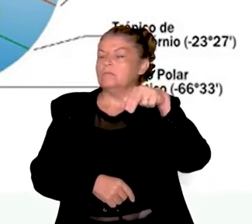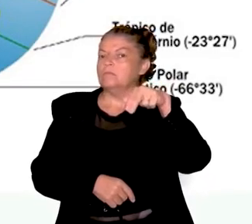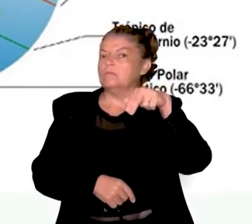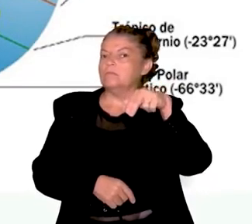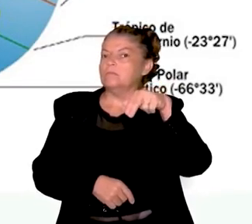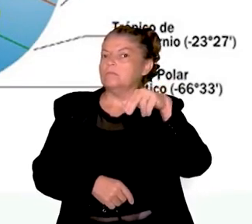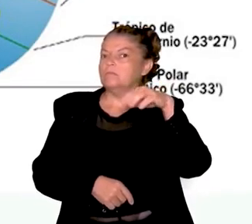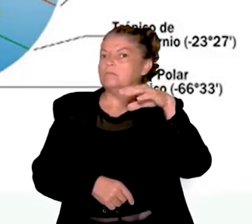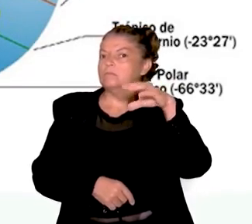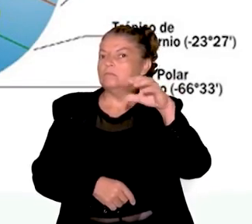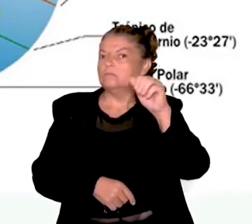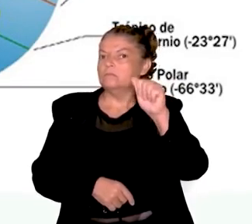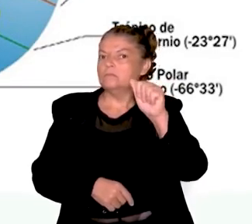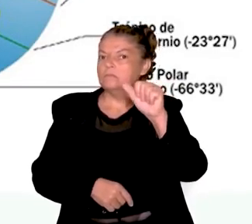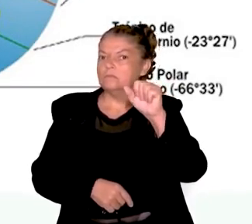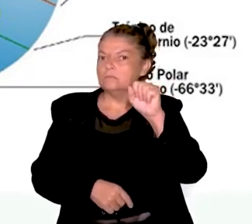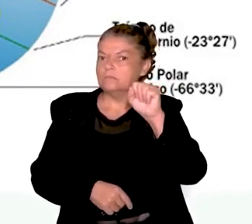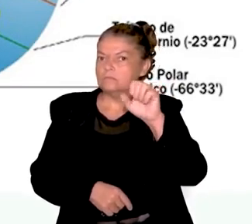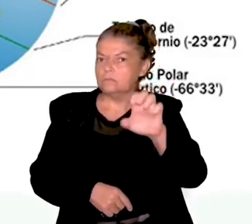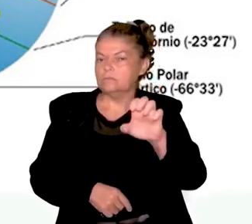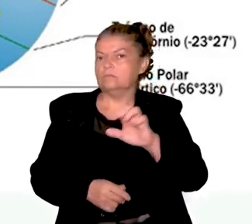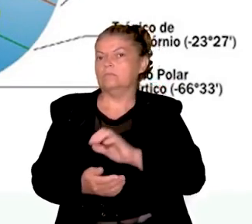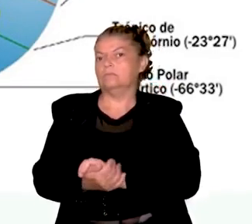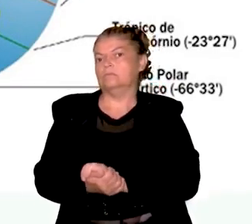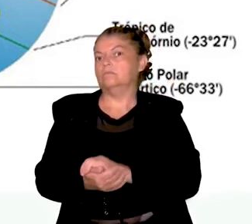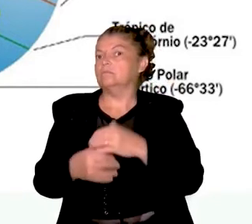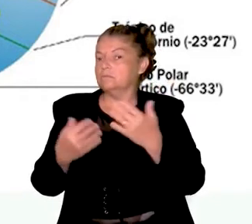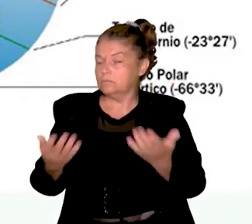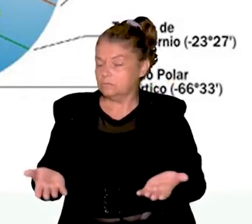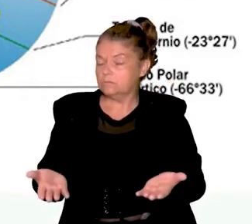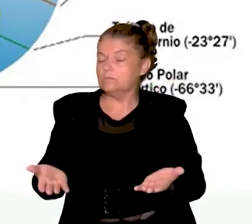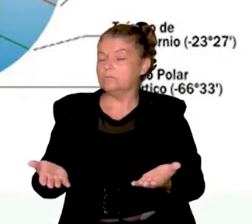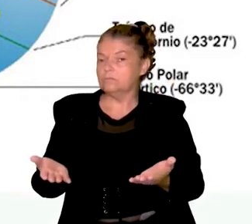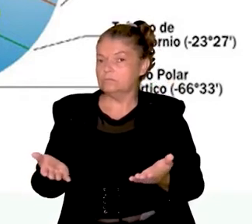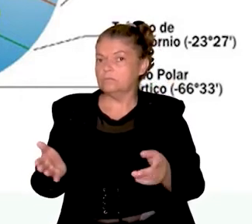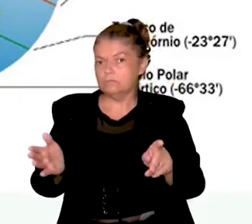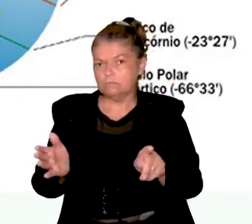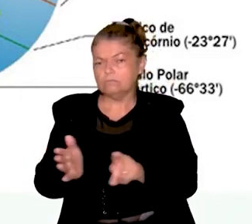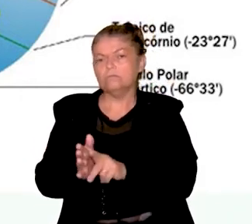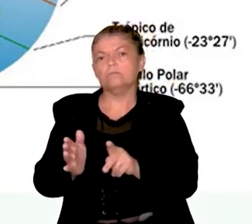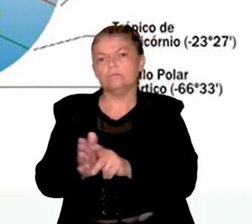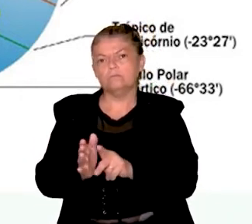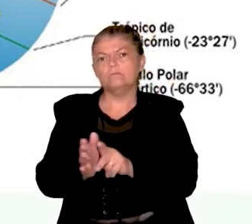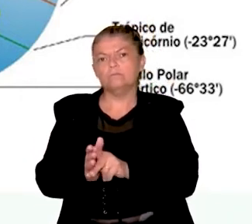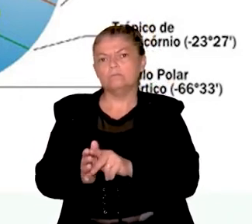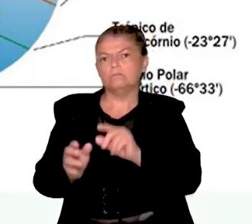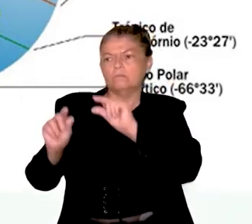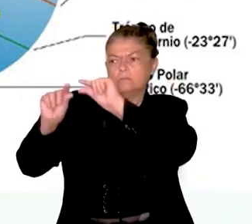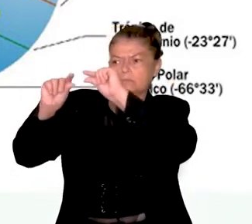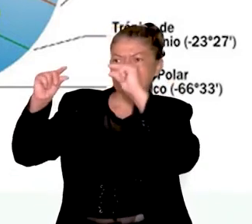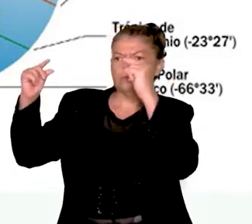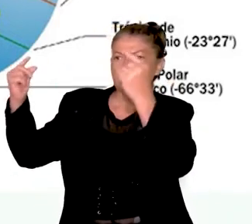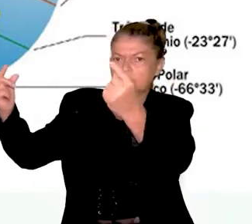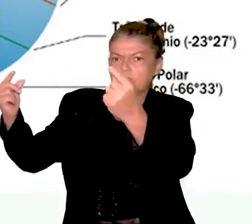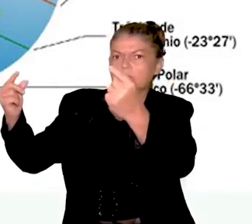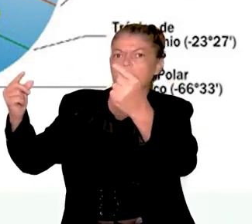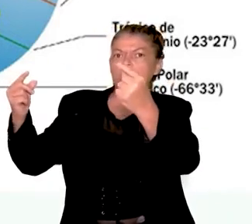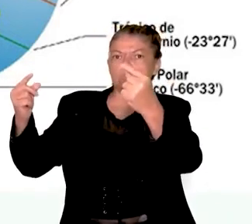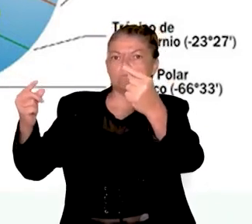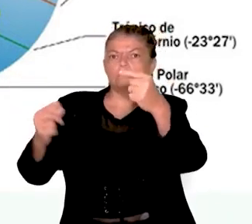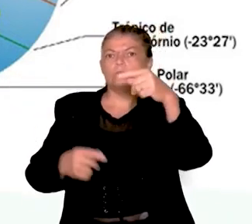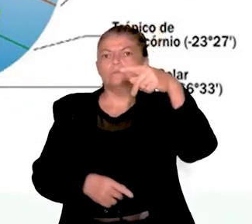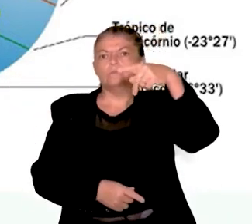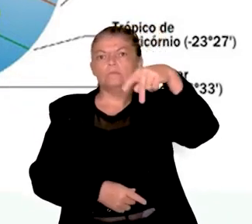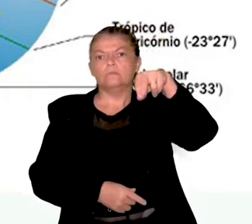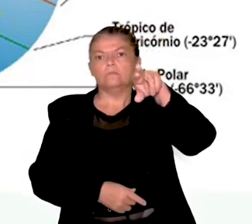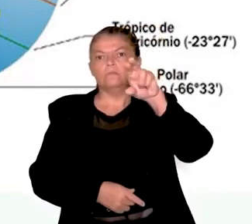período noturno, se localiza a constelação do Trópico de Câncer. Então, essa linha paralela também dá origem aos climas tropicais. O